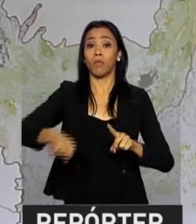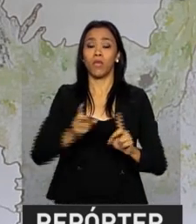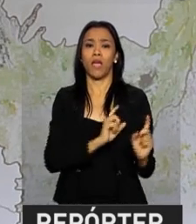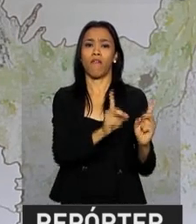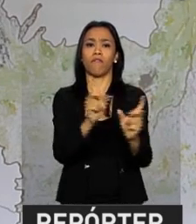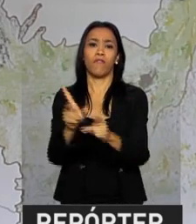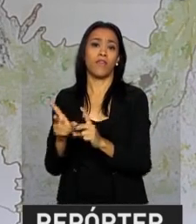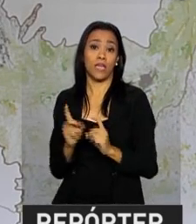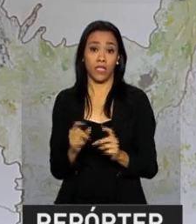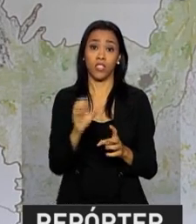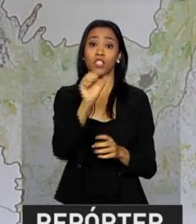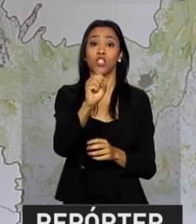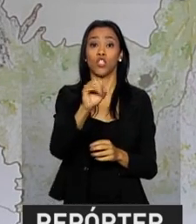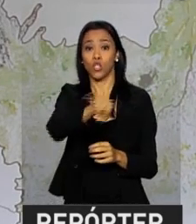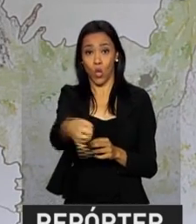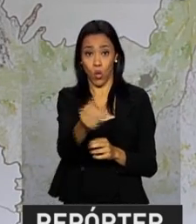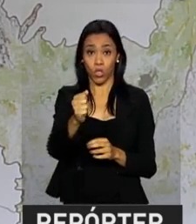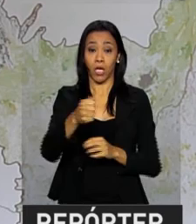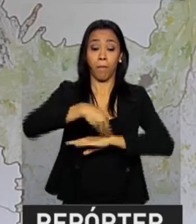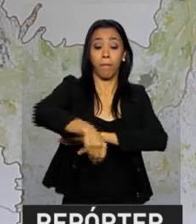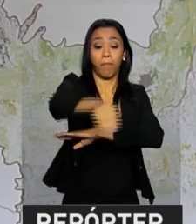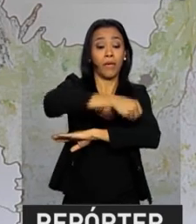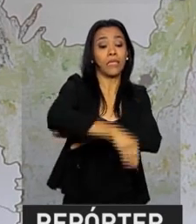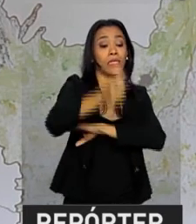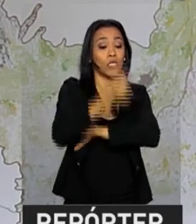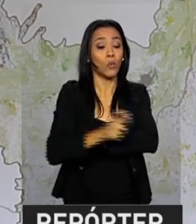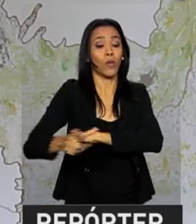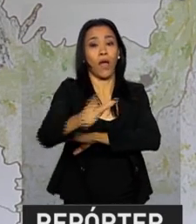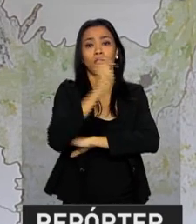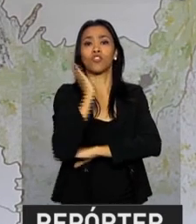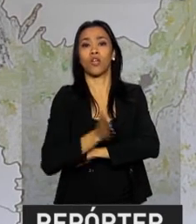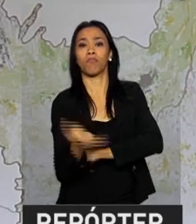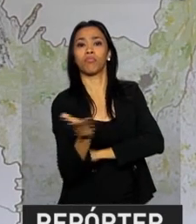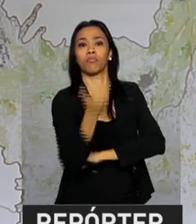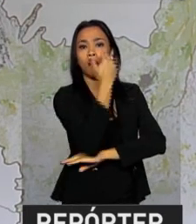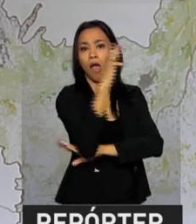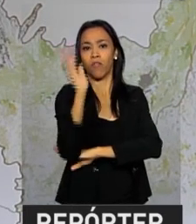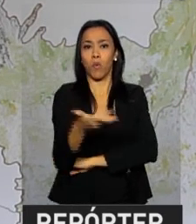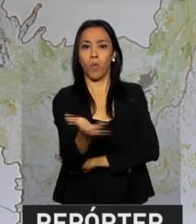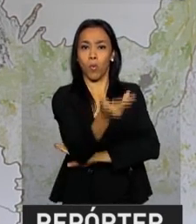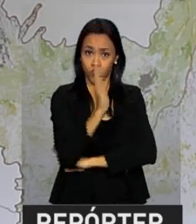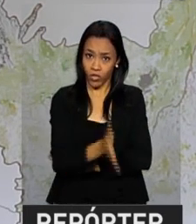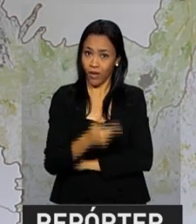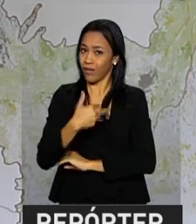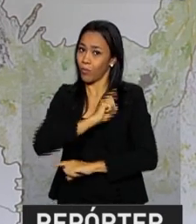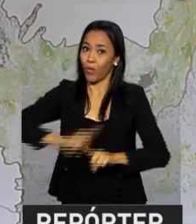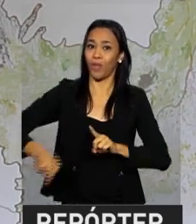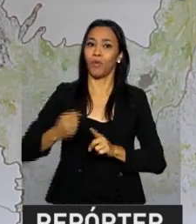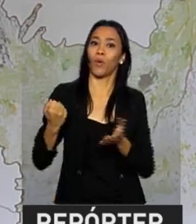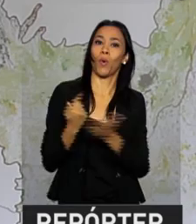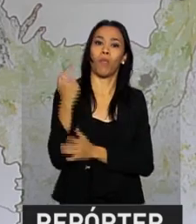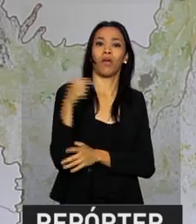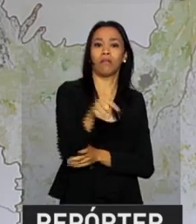comercialização de soja plantada na Amazônia a partir de 2008, de áreas desmatadas, né? Então foi um instrumento fundamental para a gente